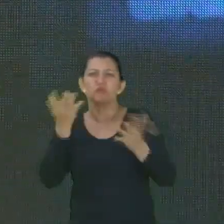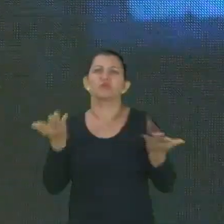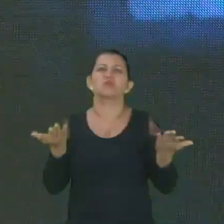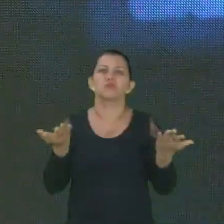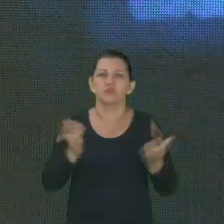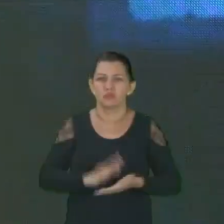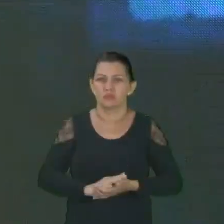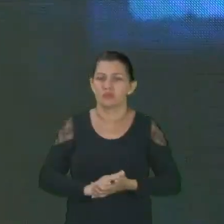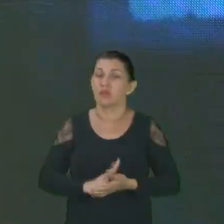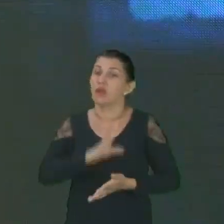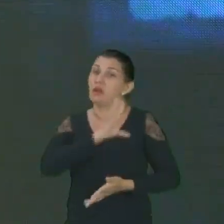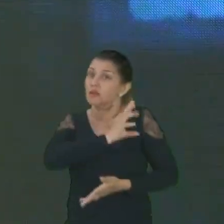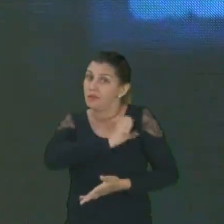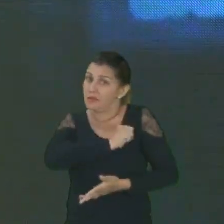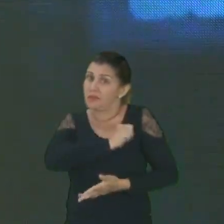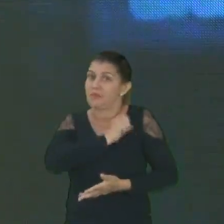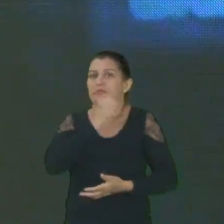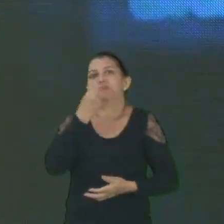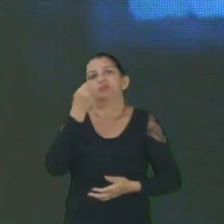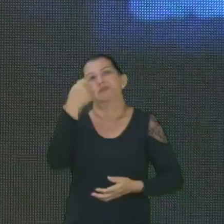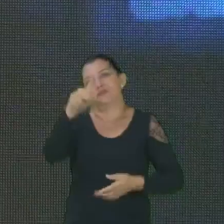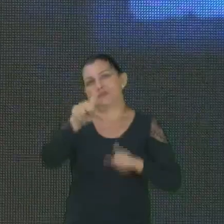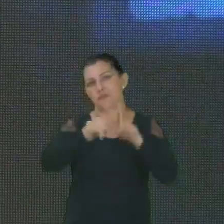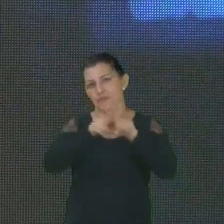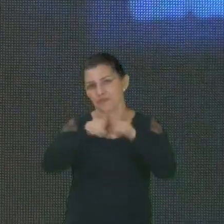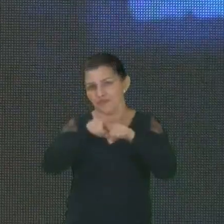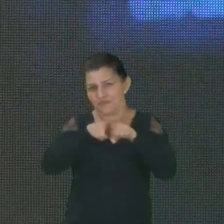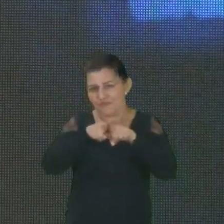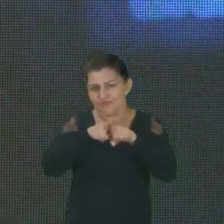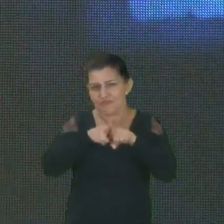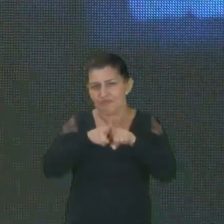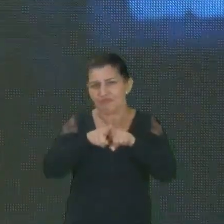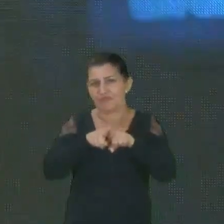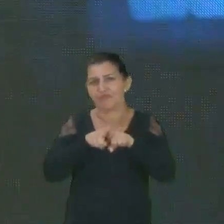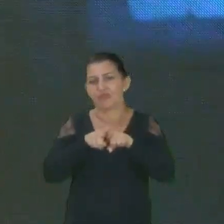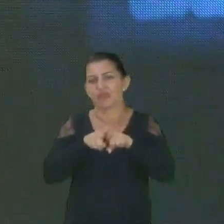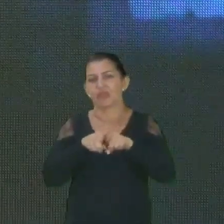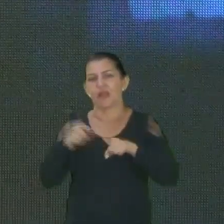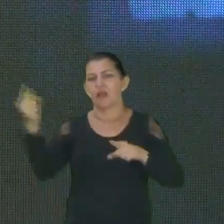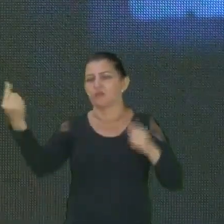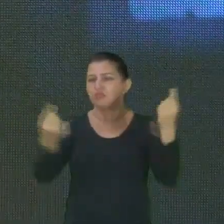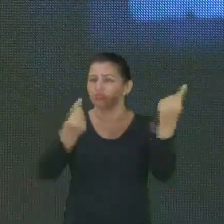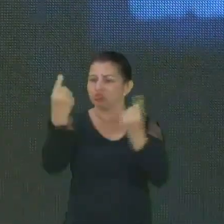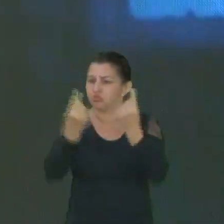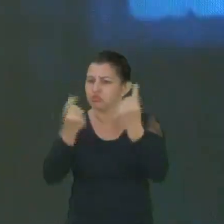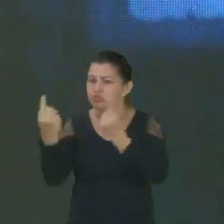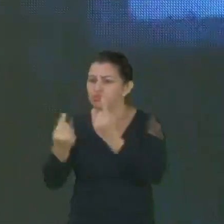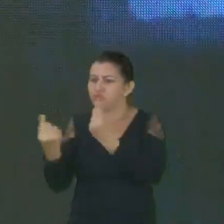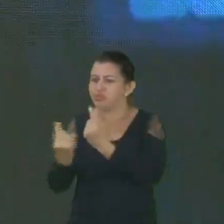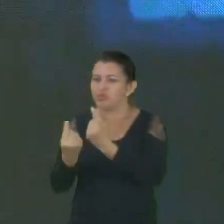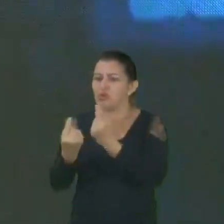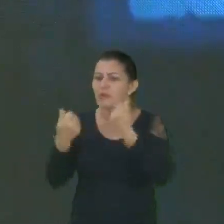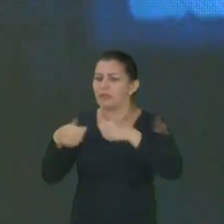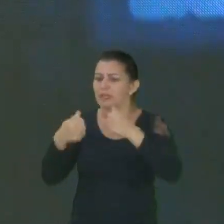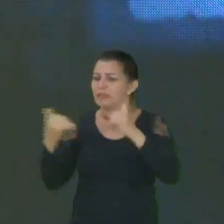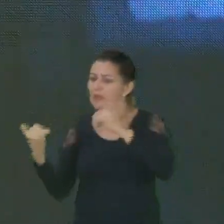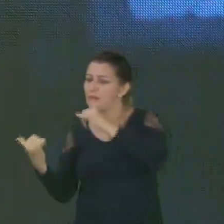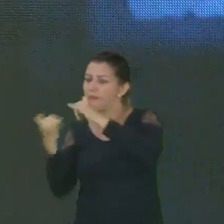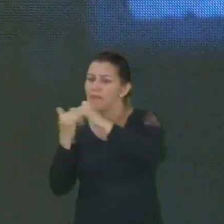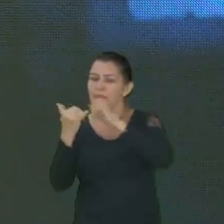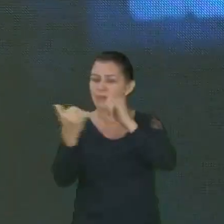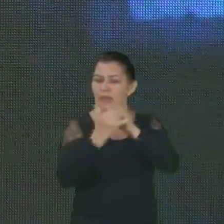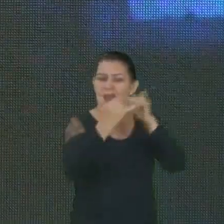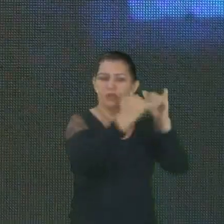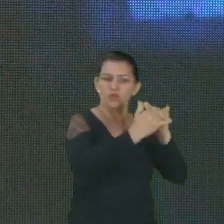Ame o seu irmão. Igreja é lugar de amar. Igreja é lugar de perdoar. Igreja é lugar